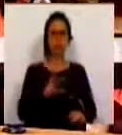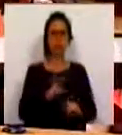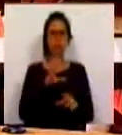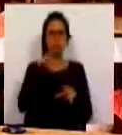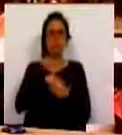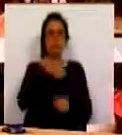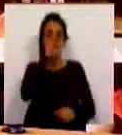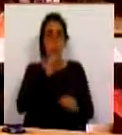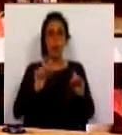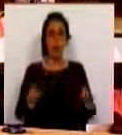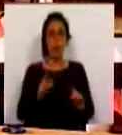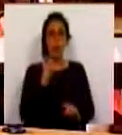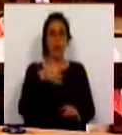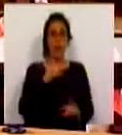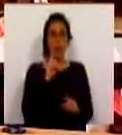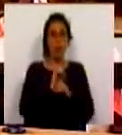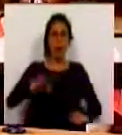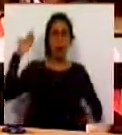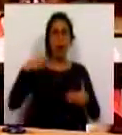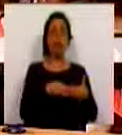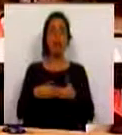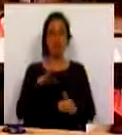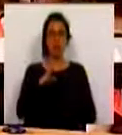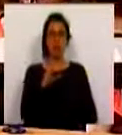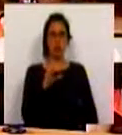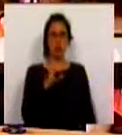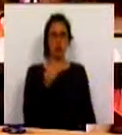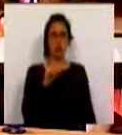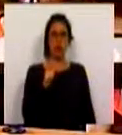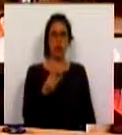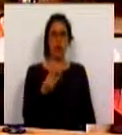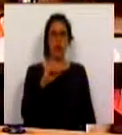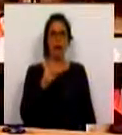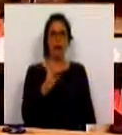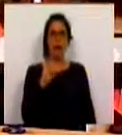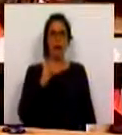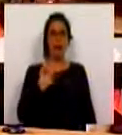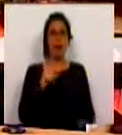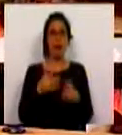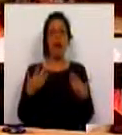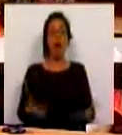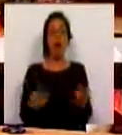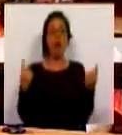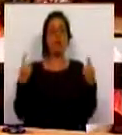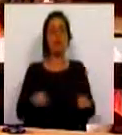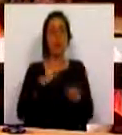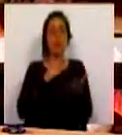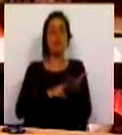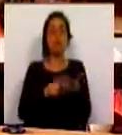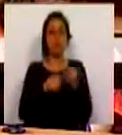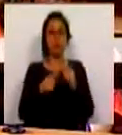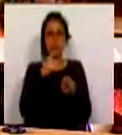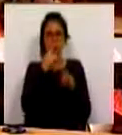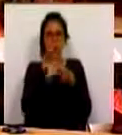do governo do FPÖ, na altura liderado por Jorge Haider, foi, desta vez, apenas motivo de